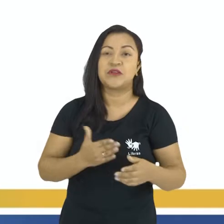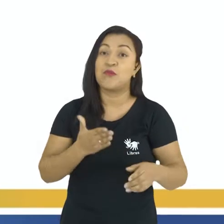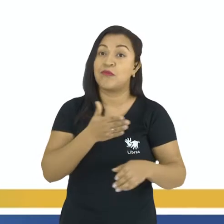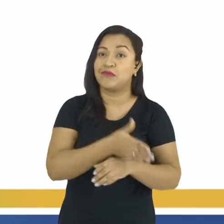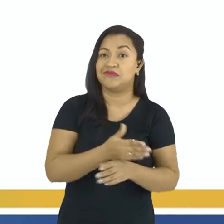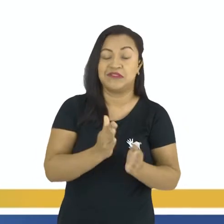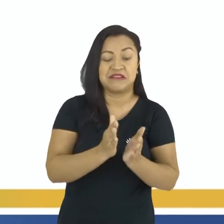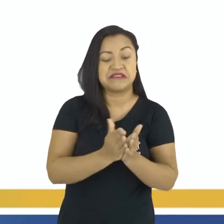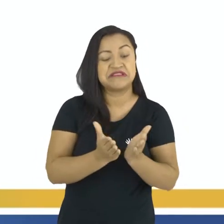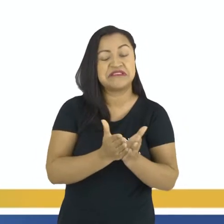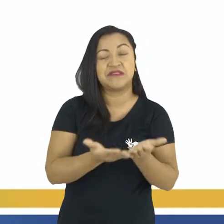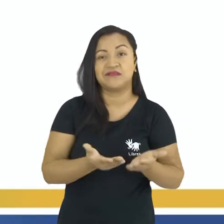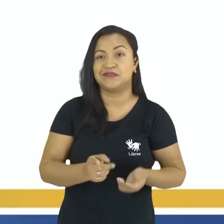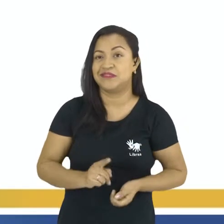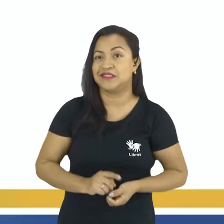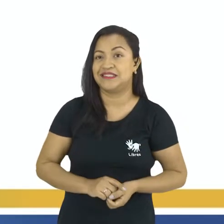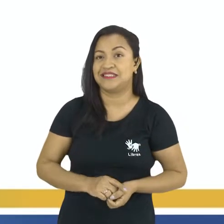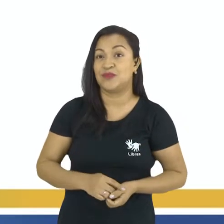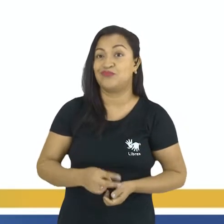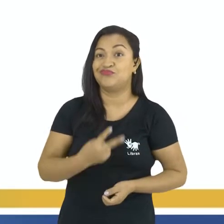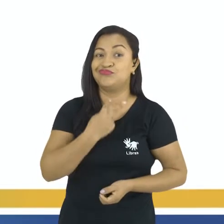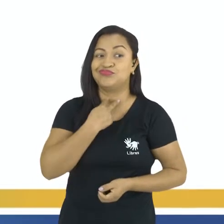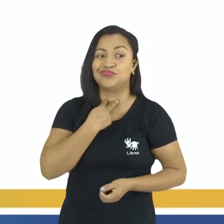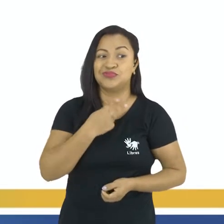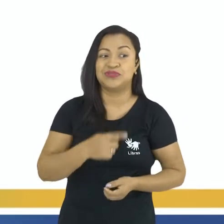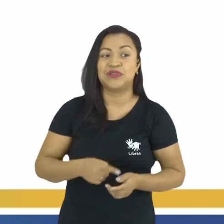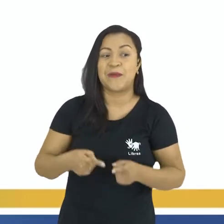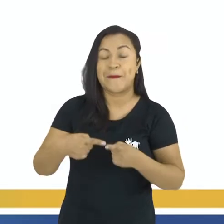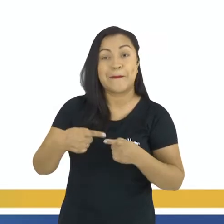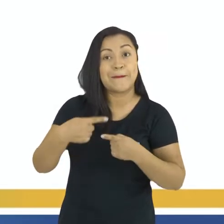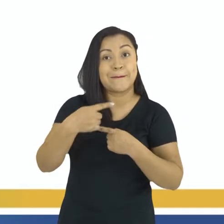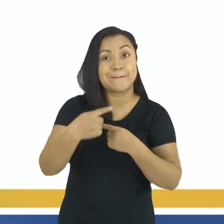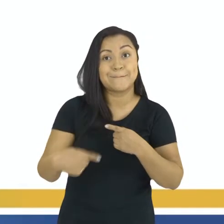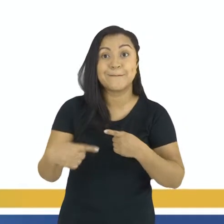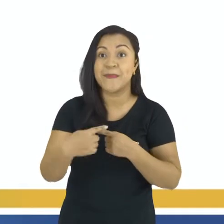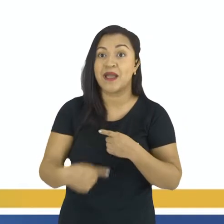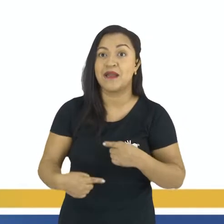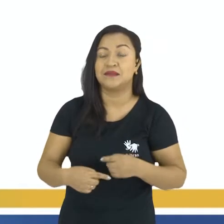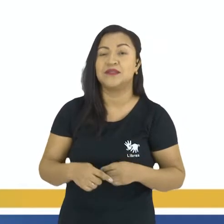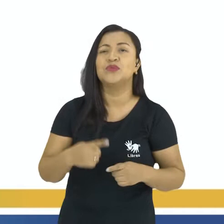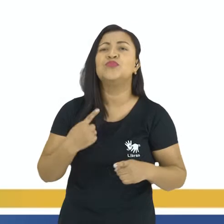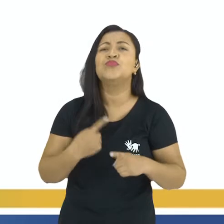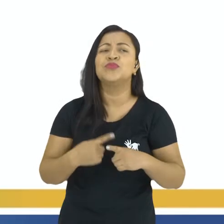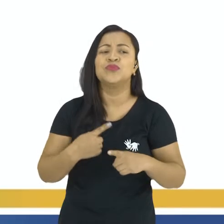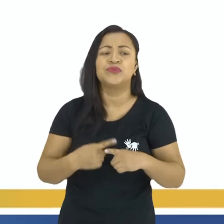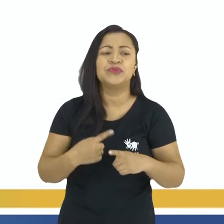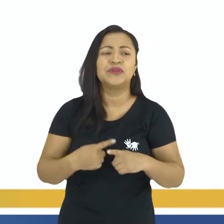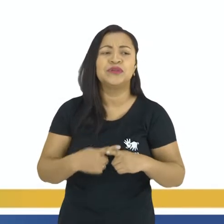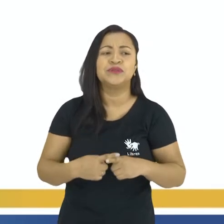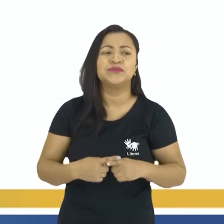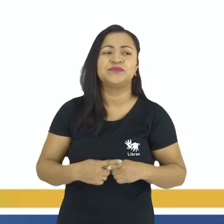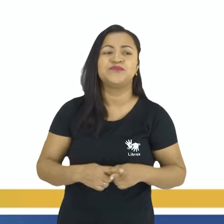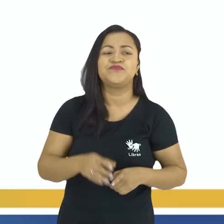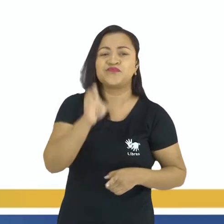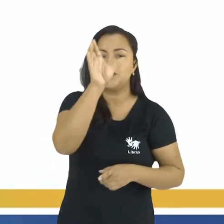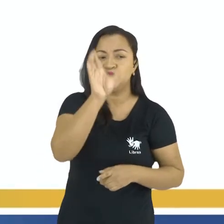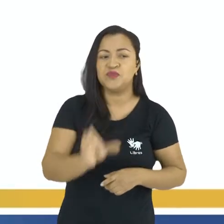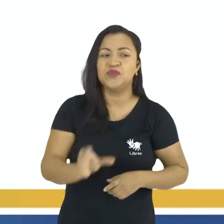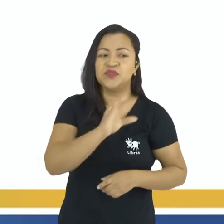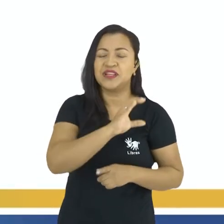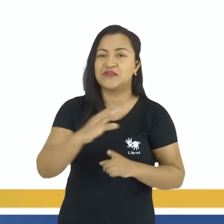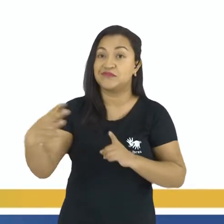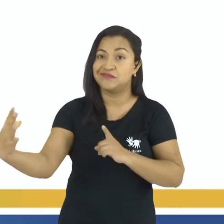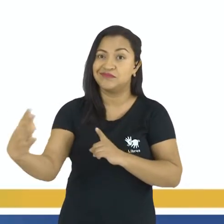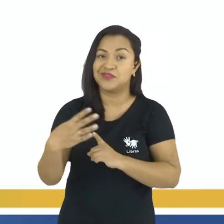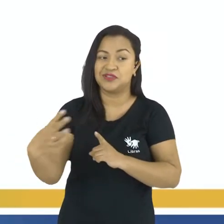esses livros, então havia aí uma proibição. Qual era a razão dessa proibição? Para que os católicos não se influenciassem por